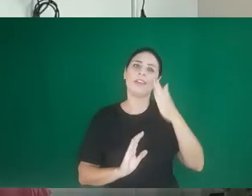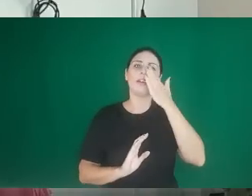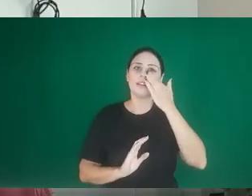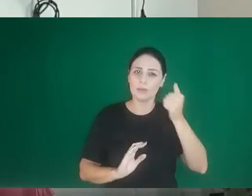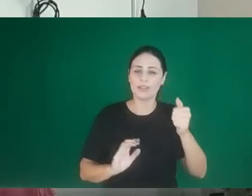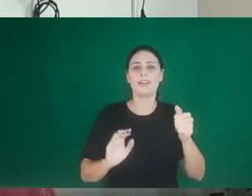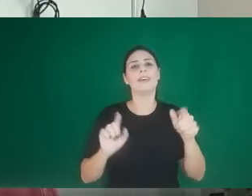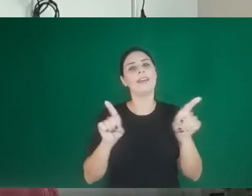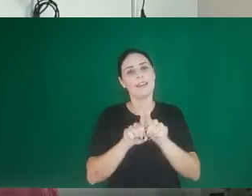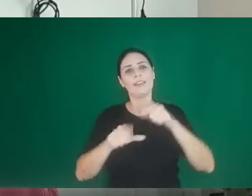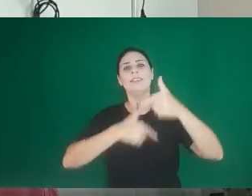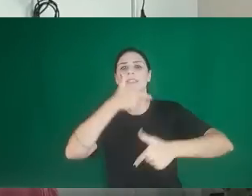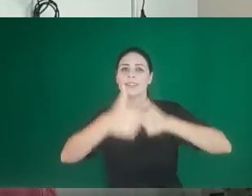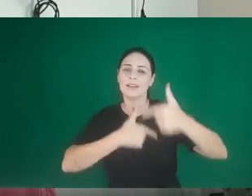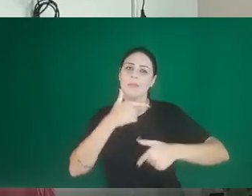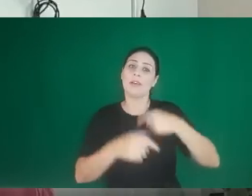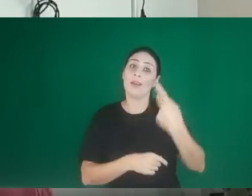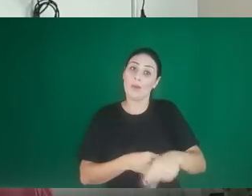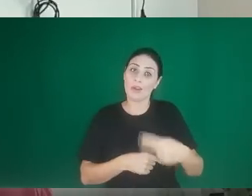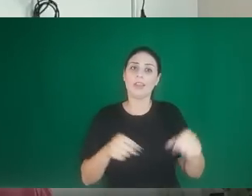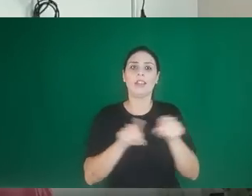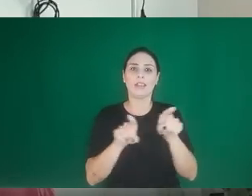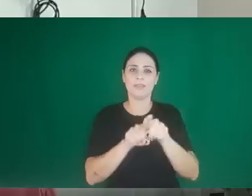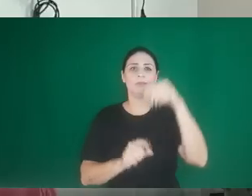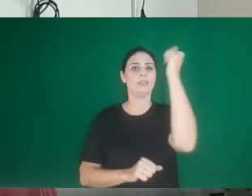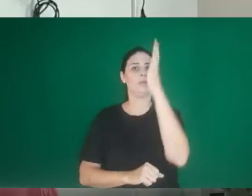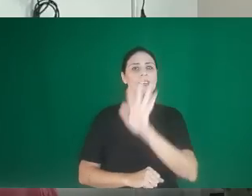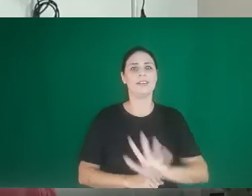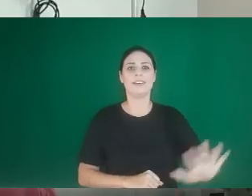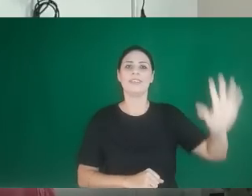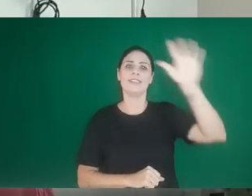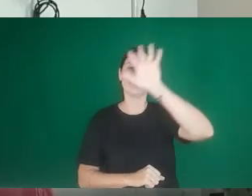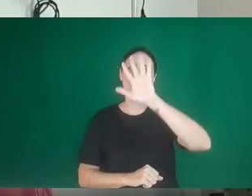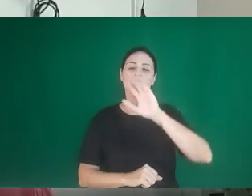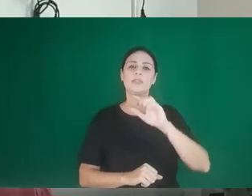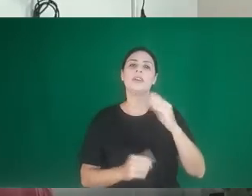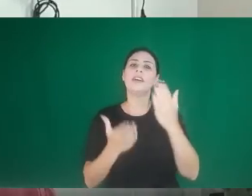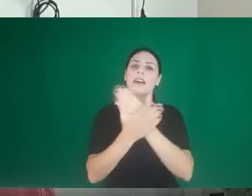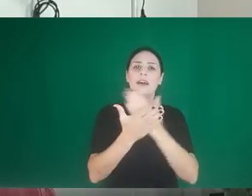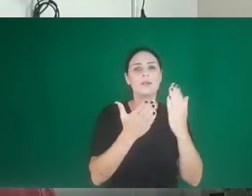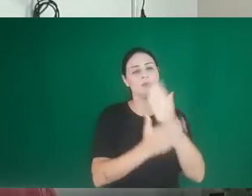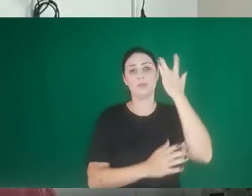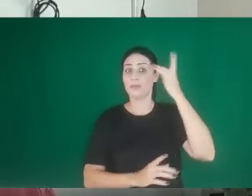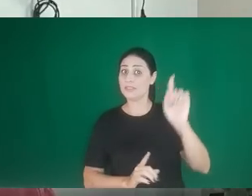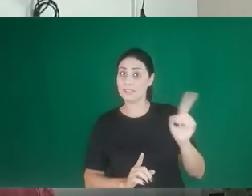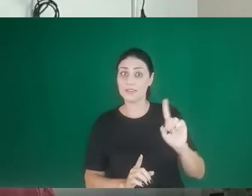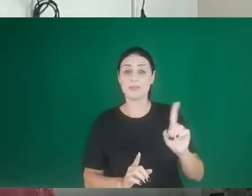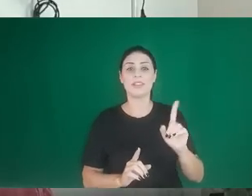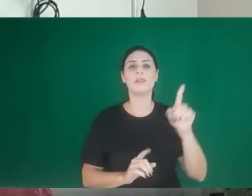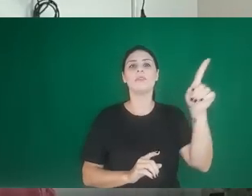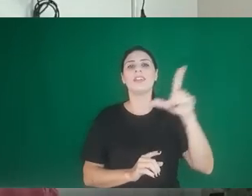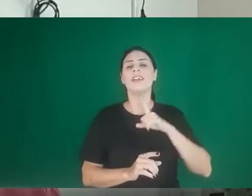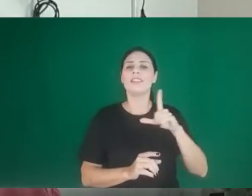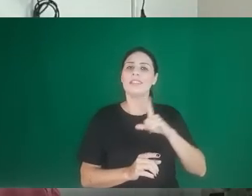trabalho efetivo que faz, não só no Paraná, mas em todo o Brasil. Para quem não sabe, a nossa pedagoga Claudineia também ela tem um trabalho muito